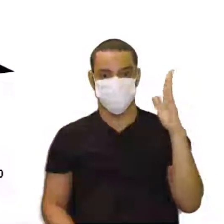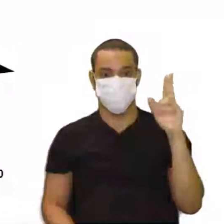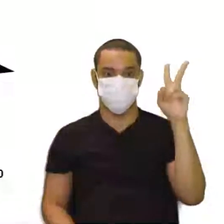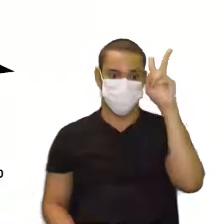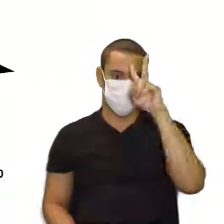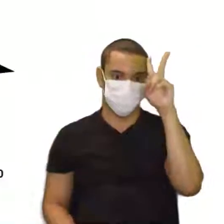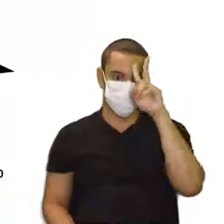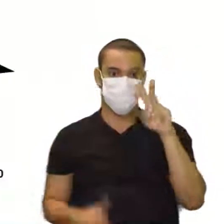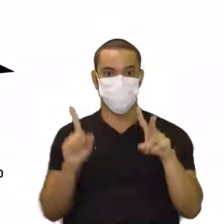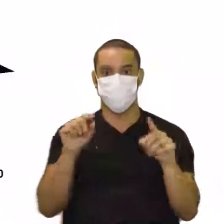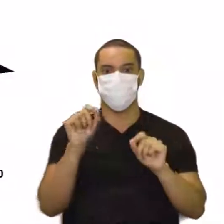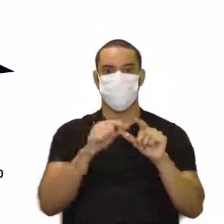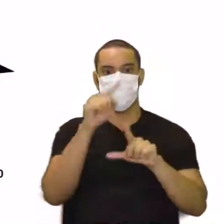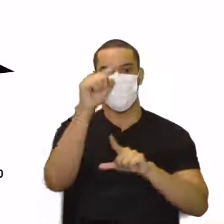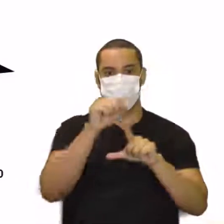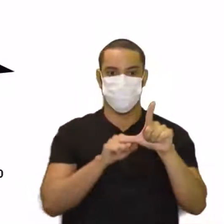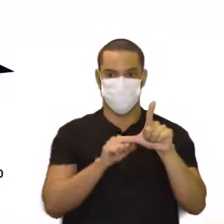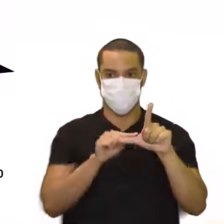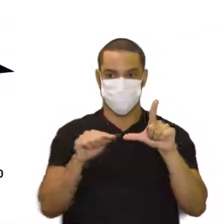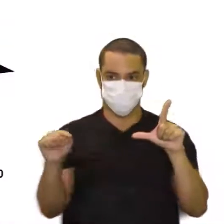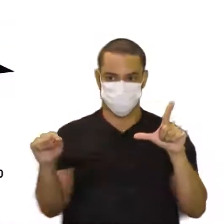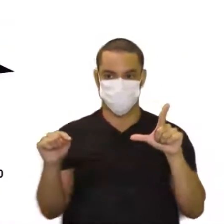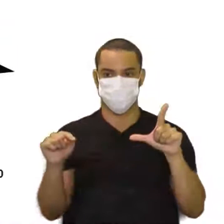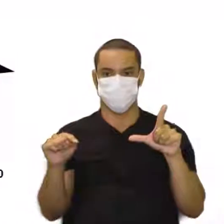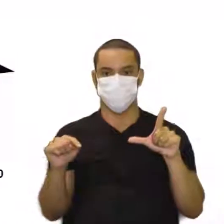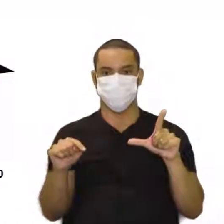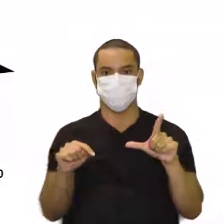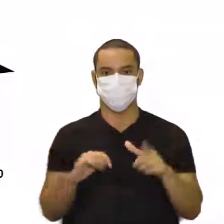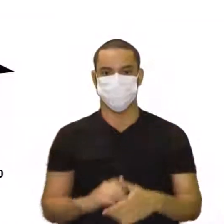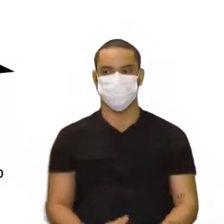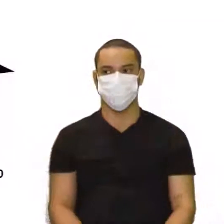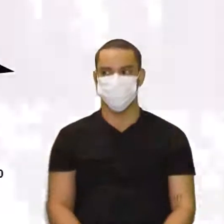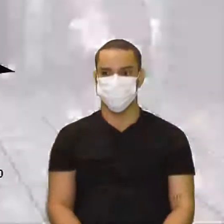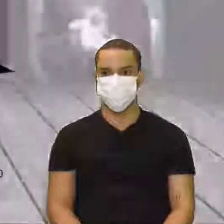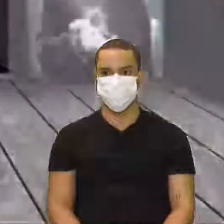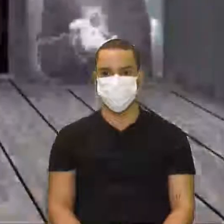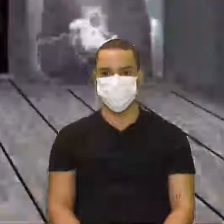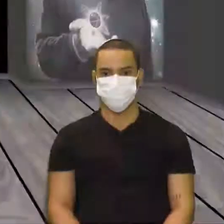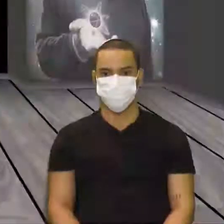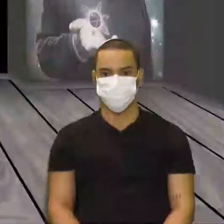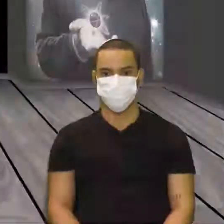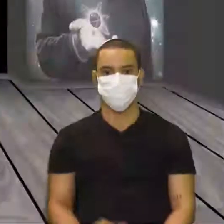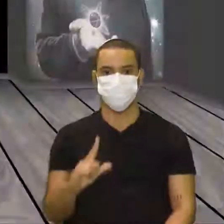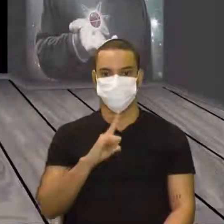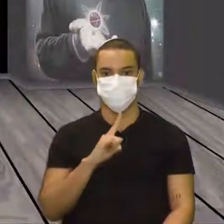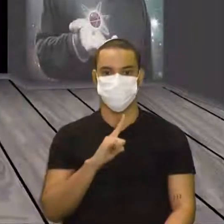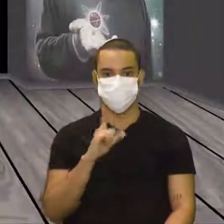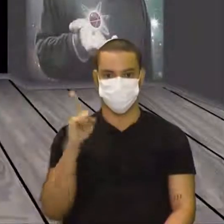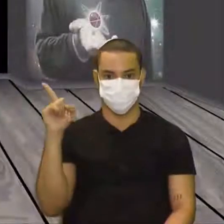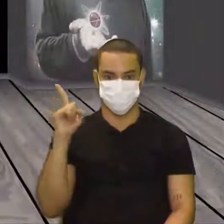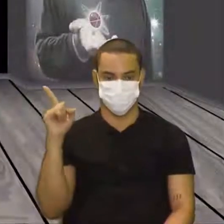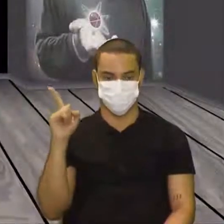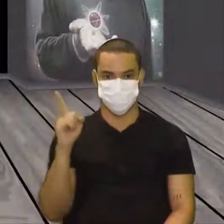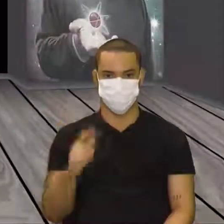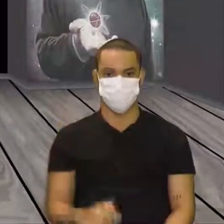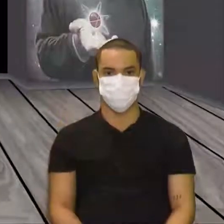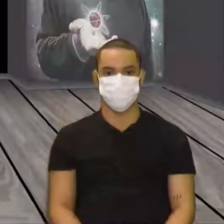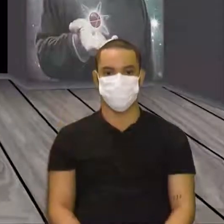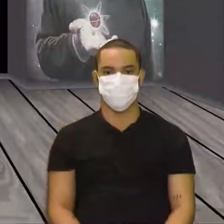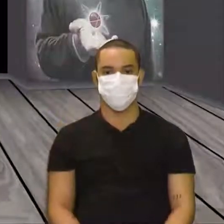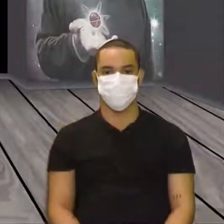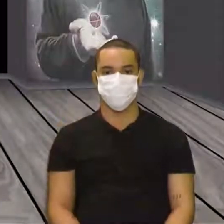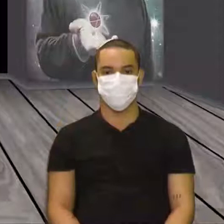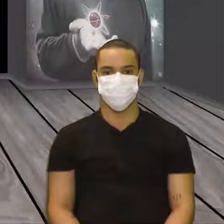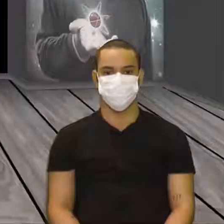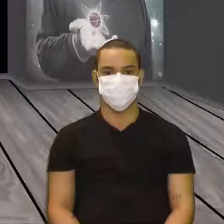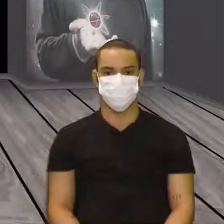lembrando que é perpendicular, né, pessoal? Olha só, se liga aqui, ó. Ó, você tem um aqui, tá vendo, ó, representado,